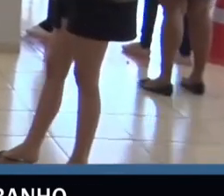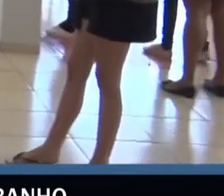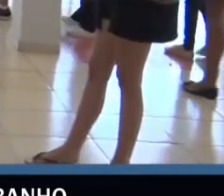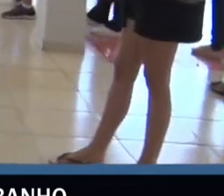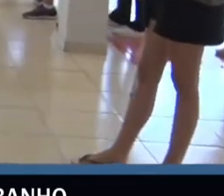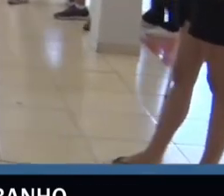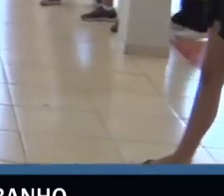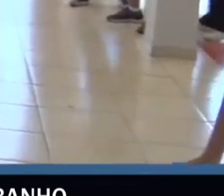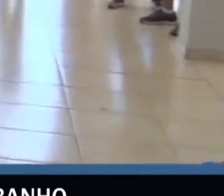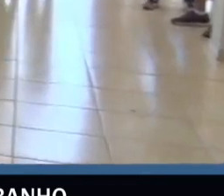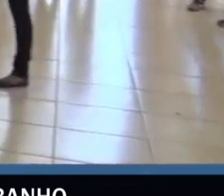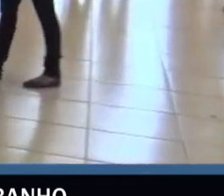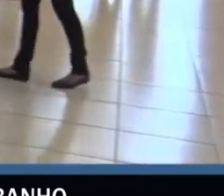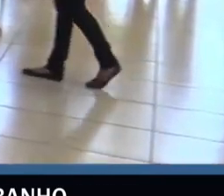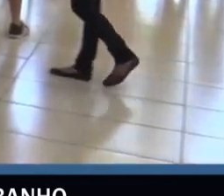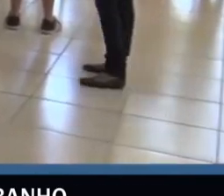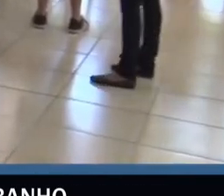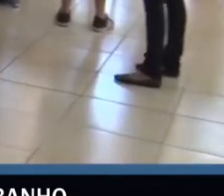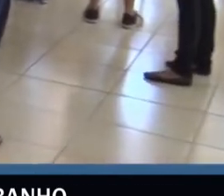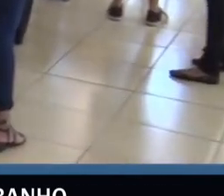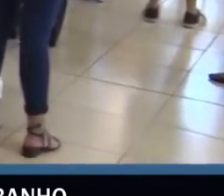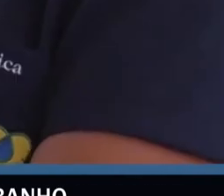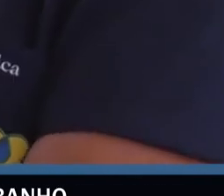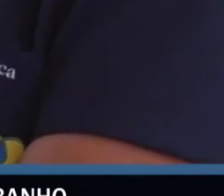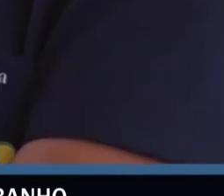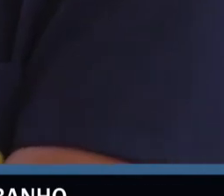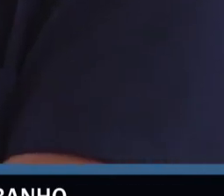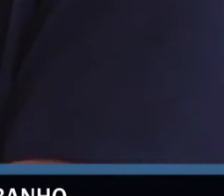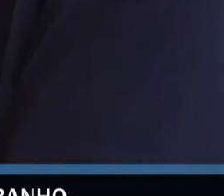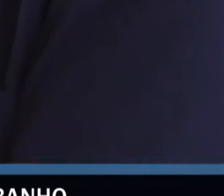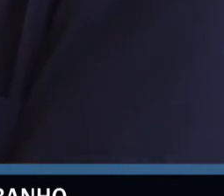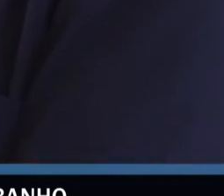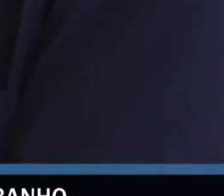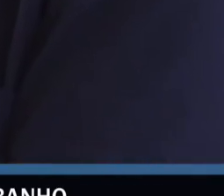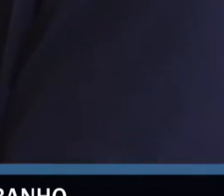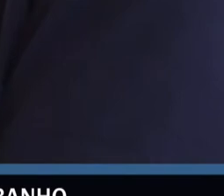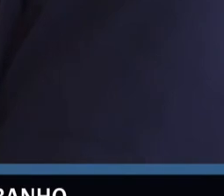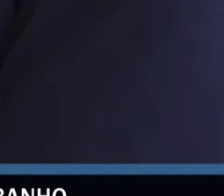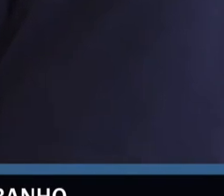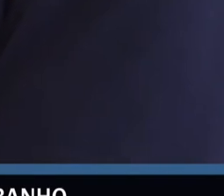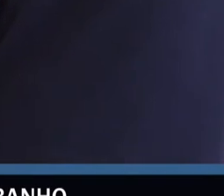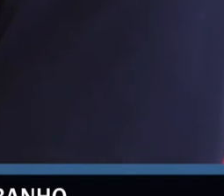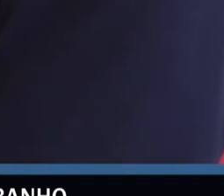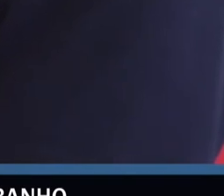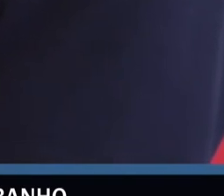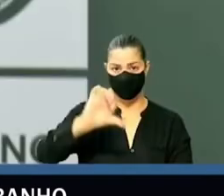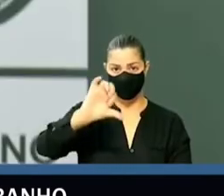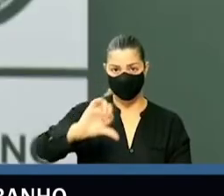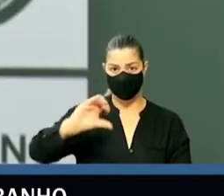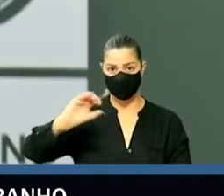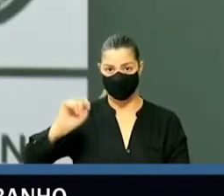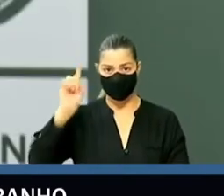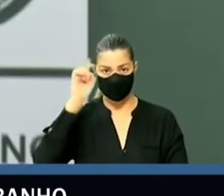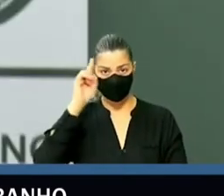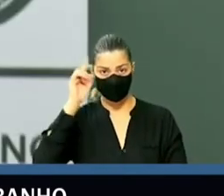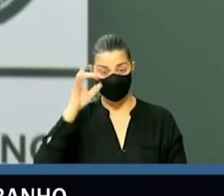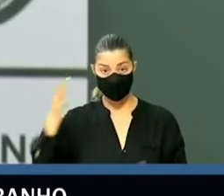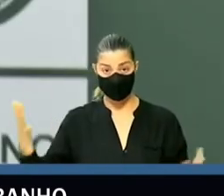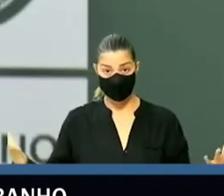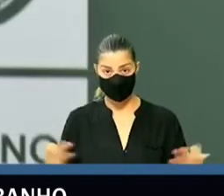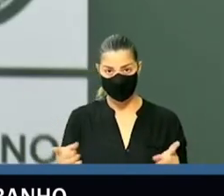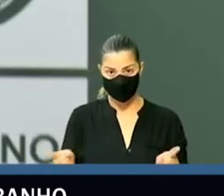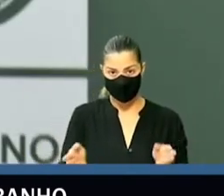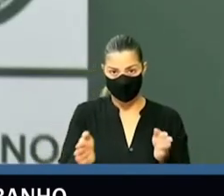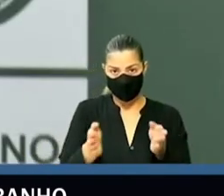municípios sul-mato-grossenses, especificamente para a aplicação da segunda dose na população. Nós